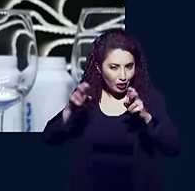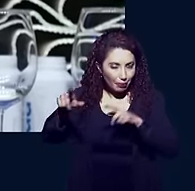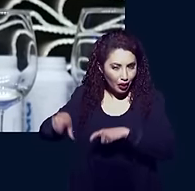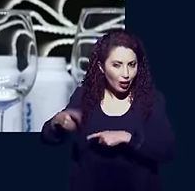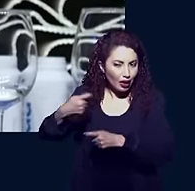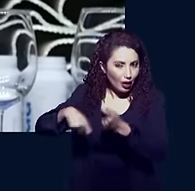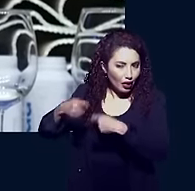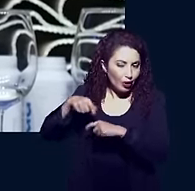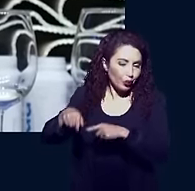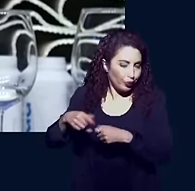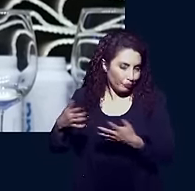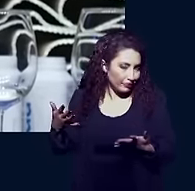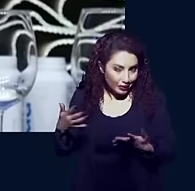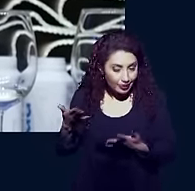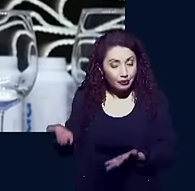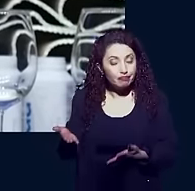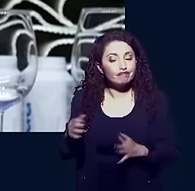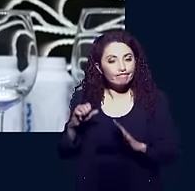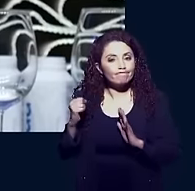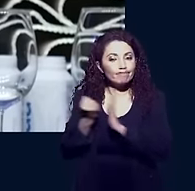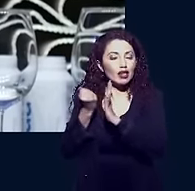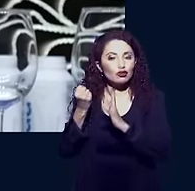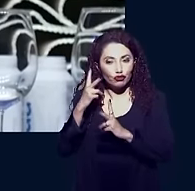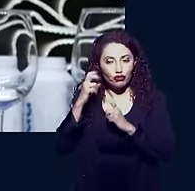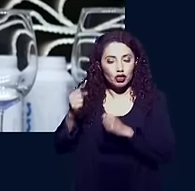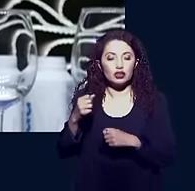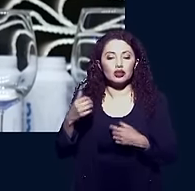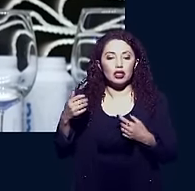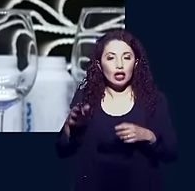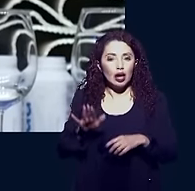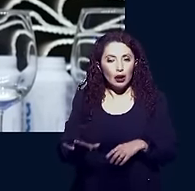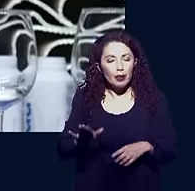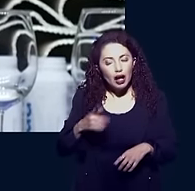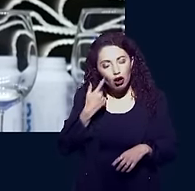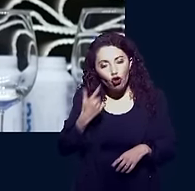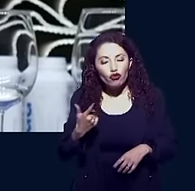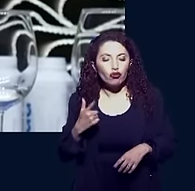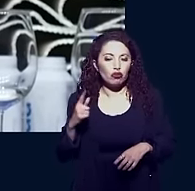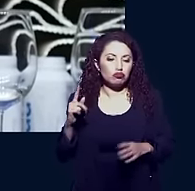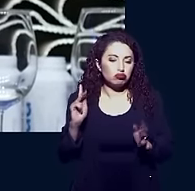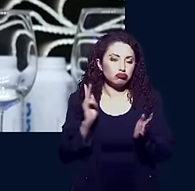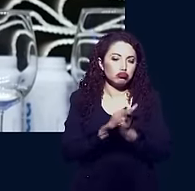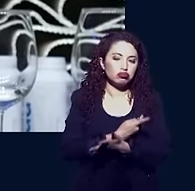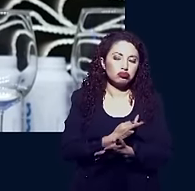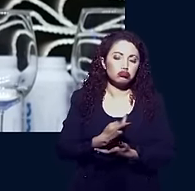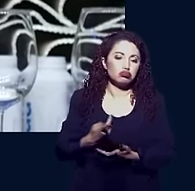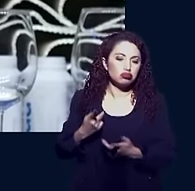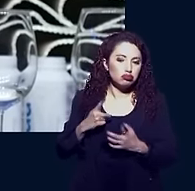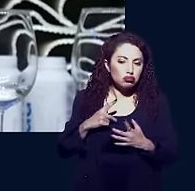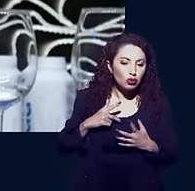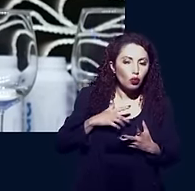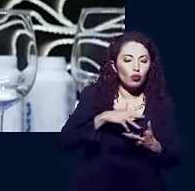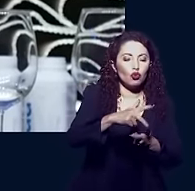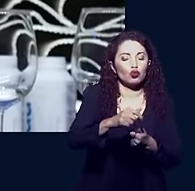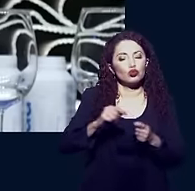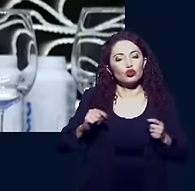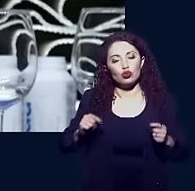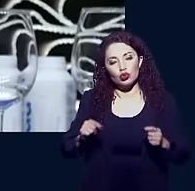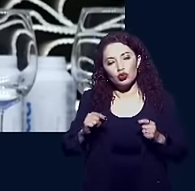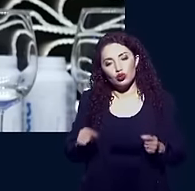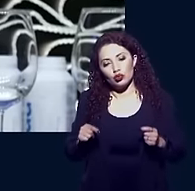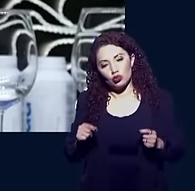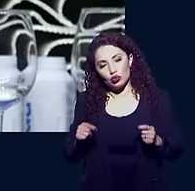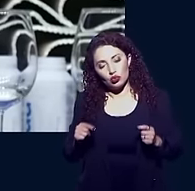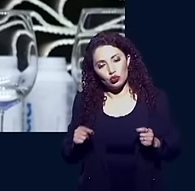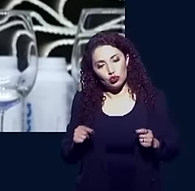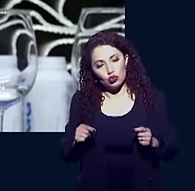sobre setor agrícola mas principalmente eu acho que não só o elemento comum que eu vejo no mundo inteiro foi um uso muito